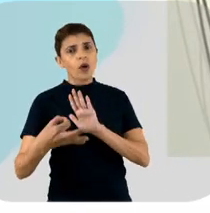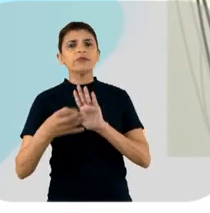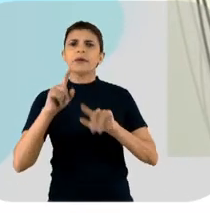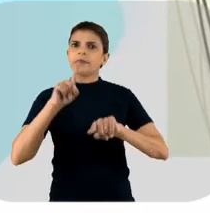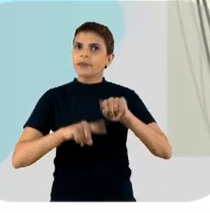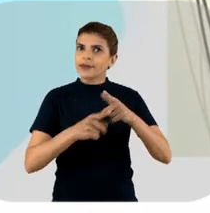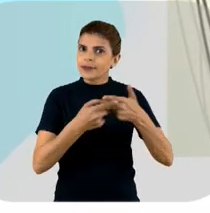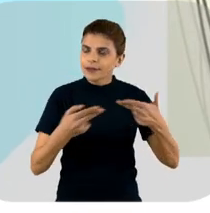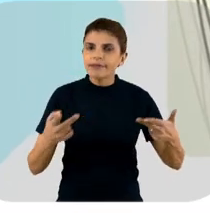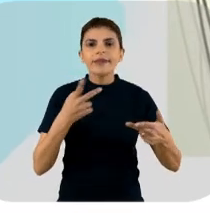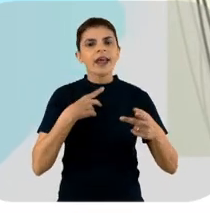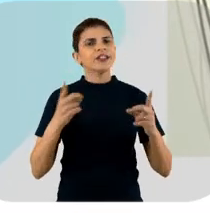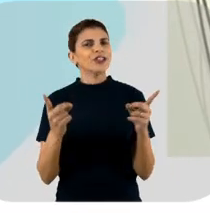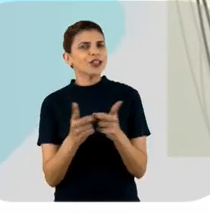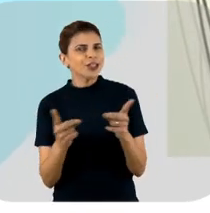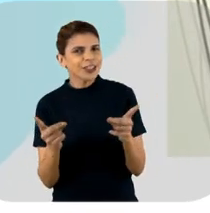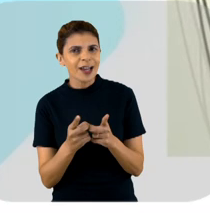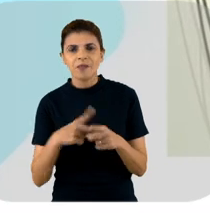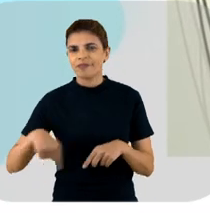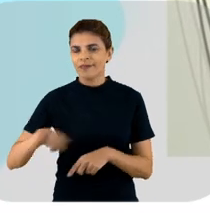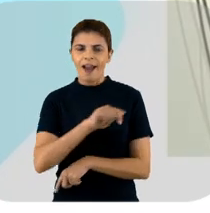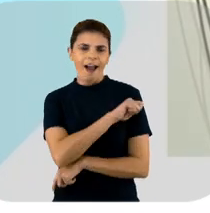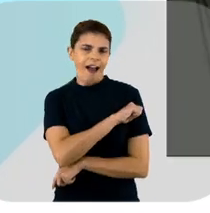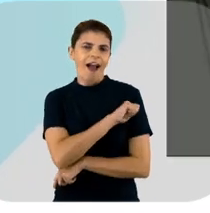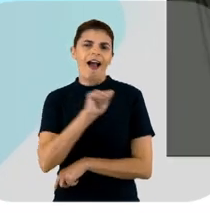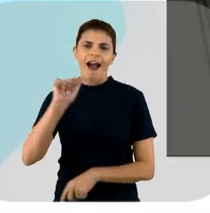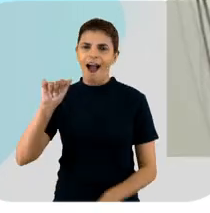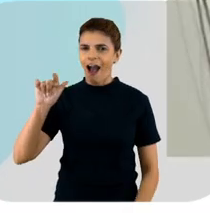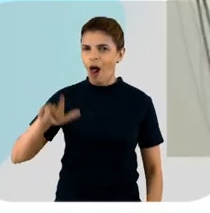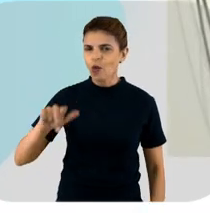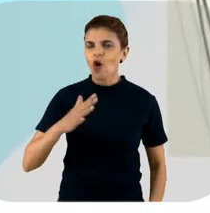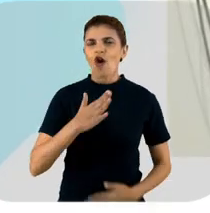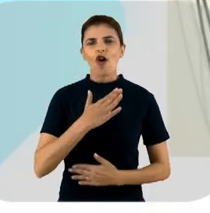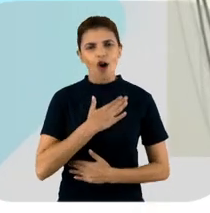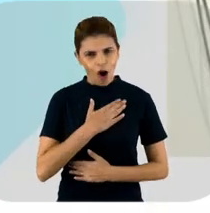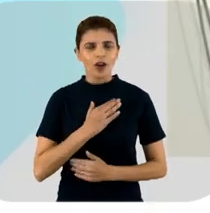Então, são ferramentas muito dinâmicas que os alunos gostam.